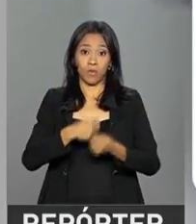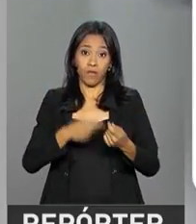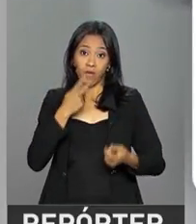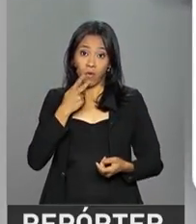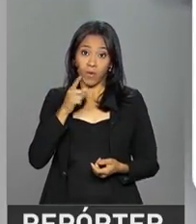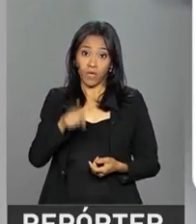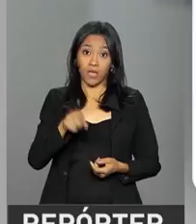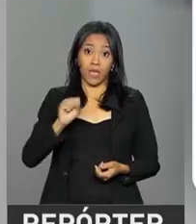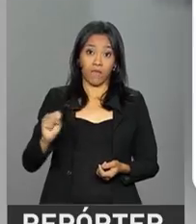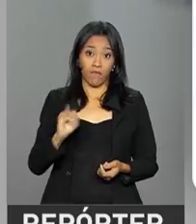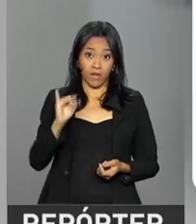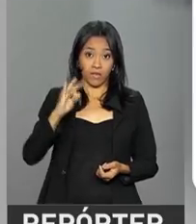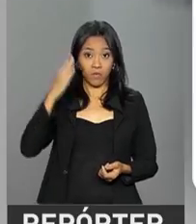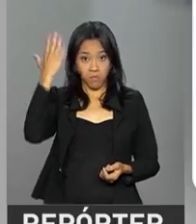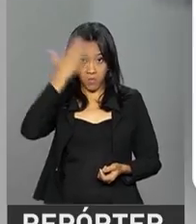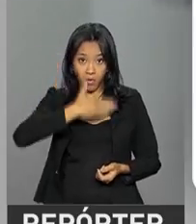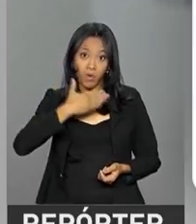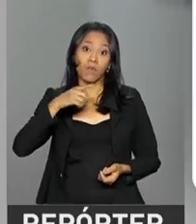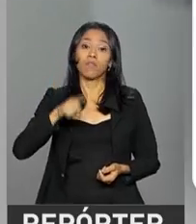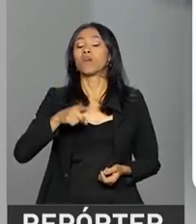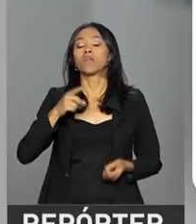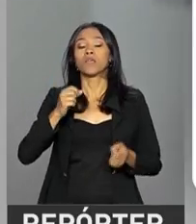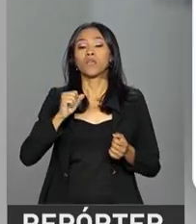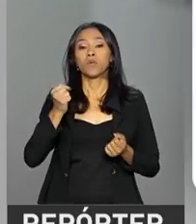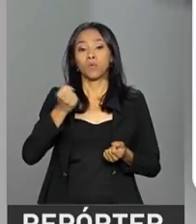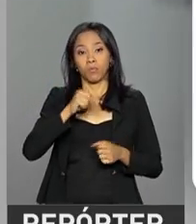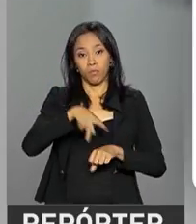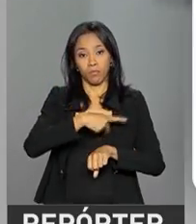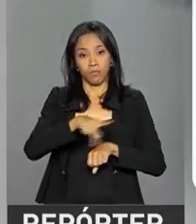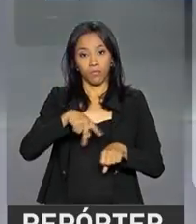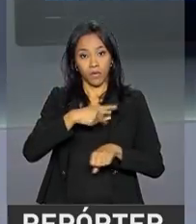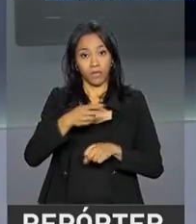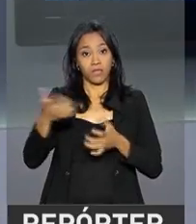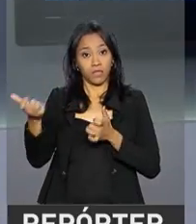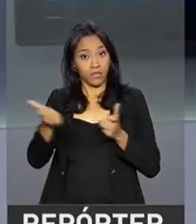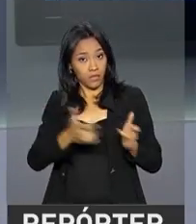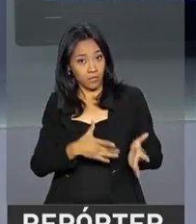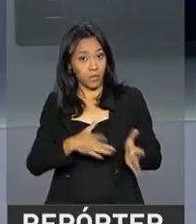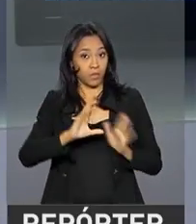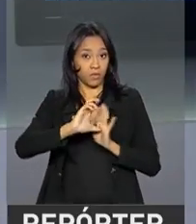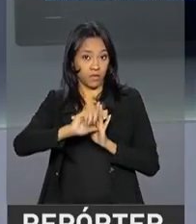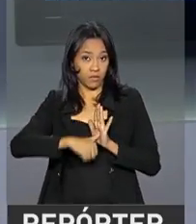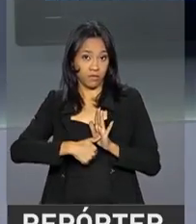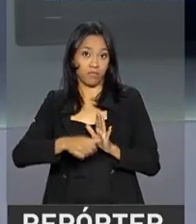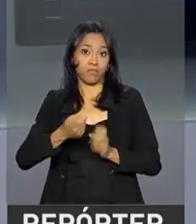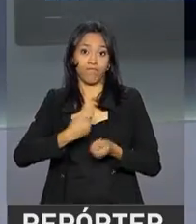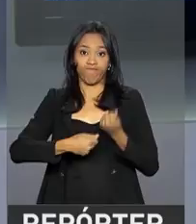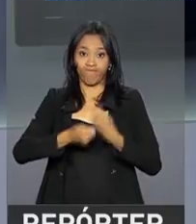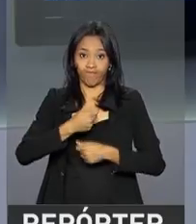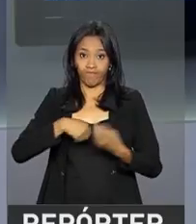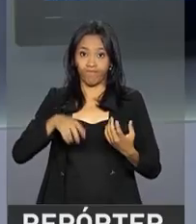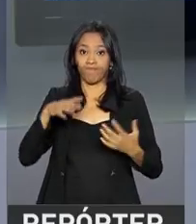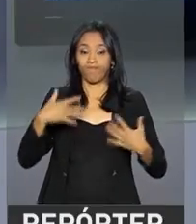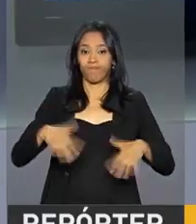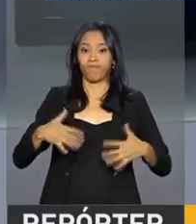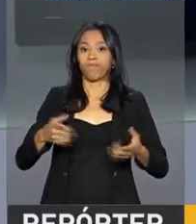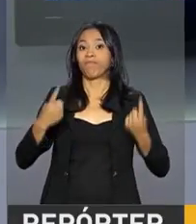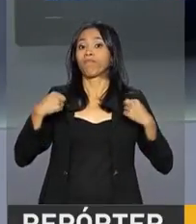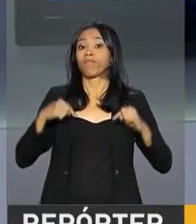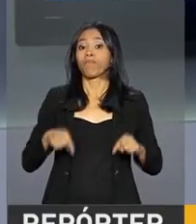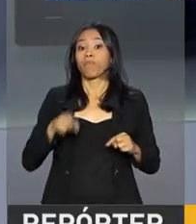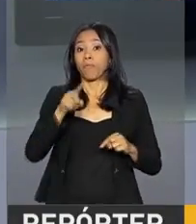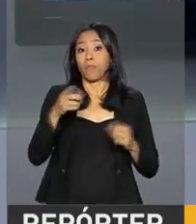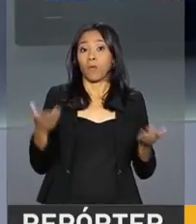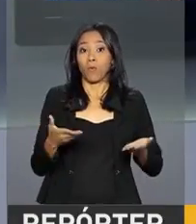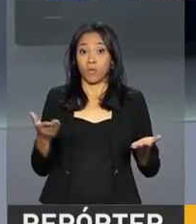mostra que o país saiu da maior recessão da história e ainda falando em economia a produção industrial